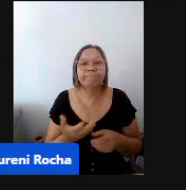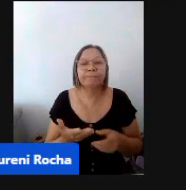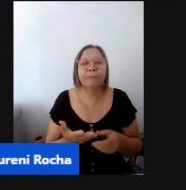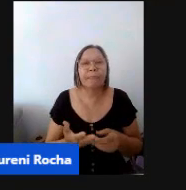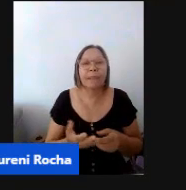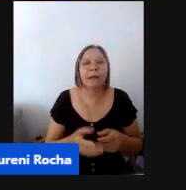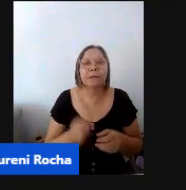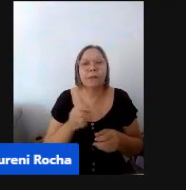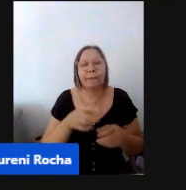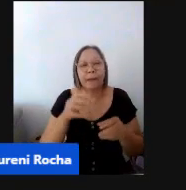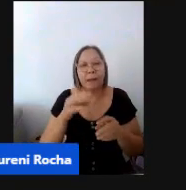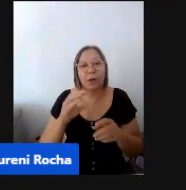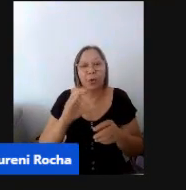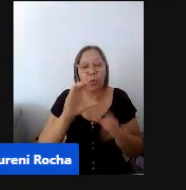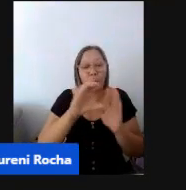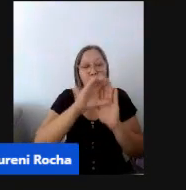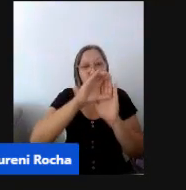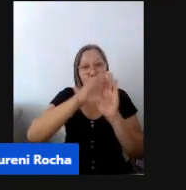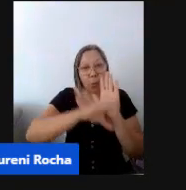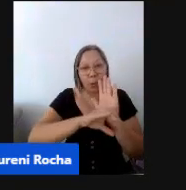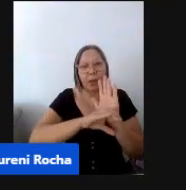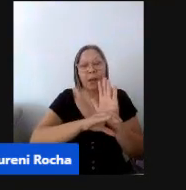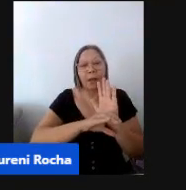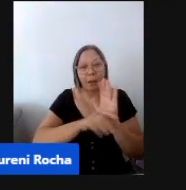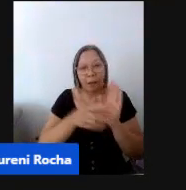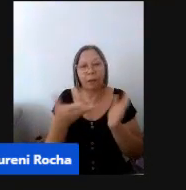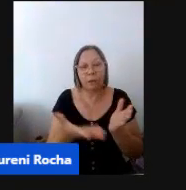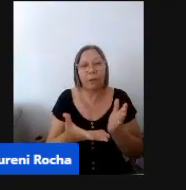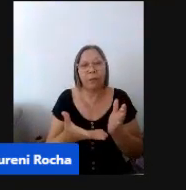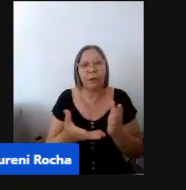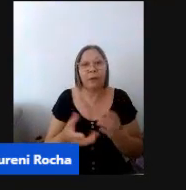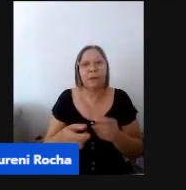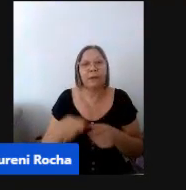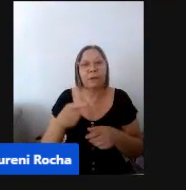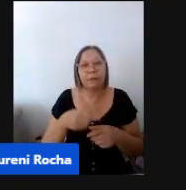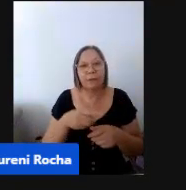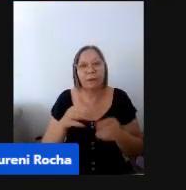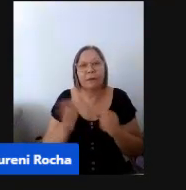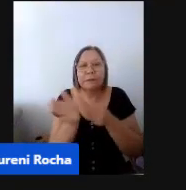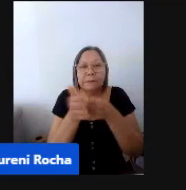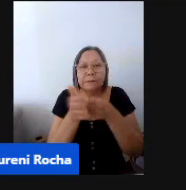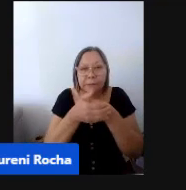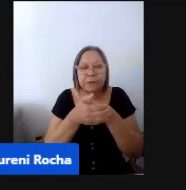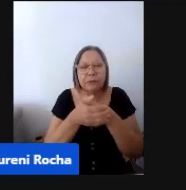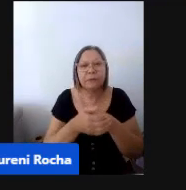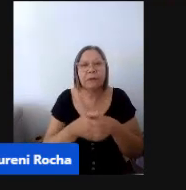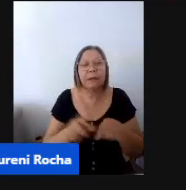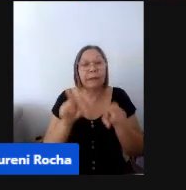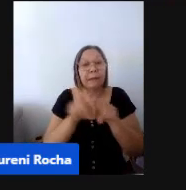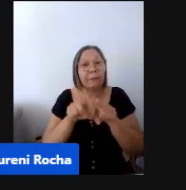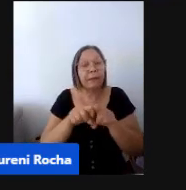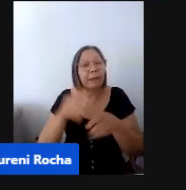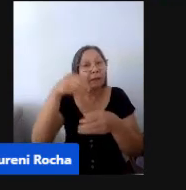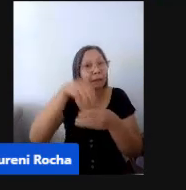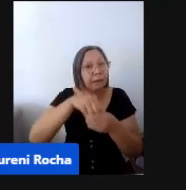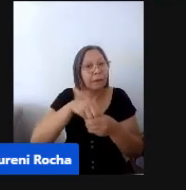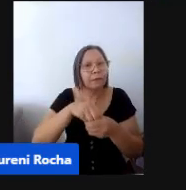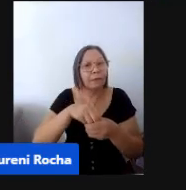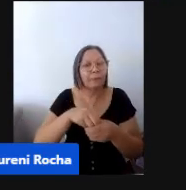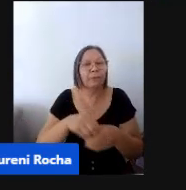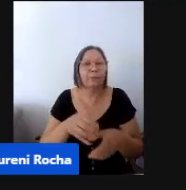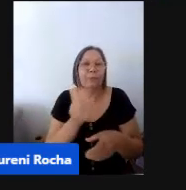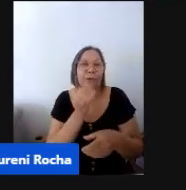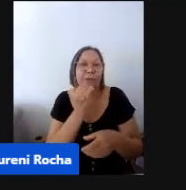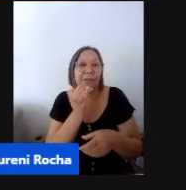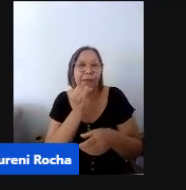da escola, ela vai estar na conversa dos estudantes, nos grafites dos banheiros, né, da escola, que são objetos,